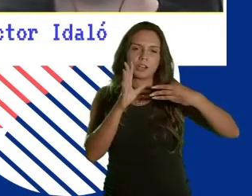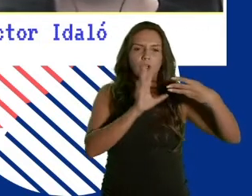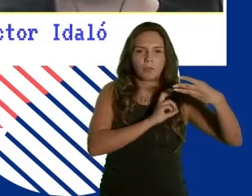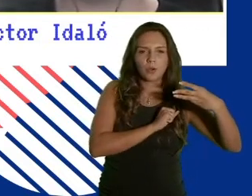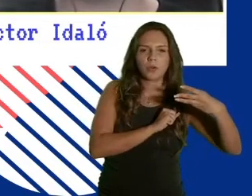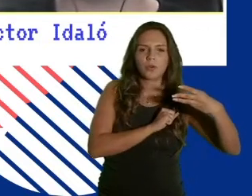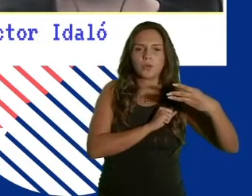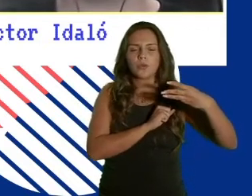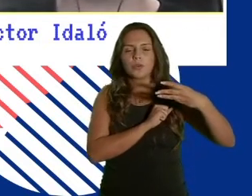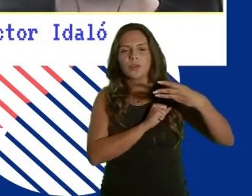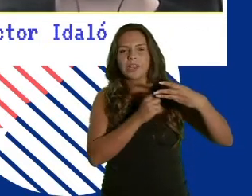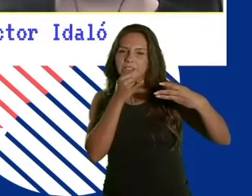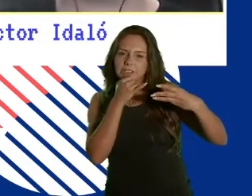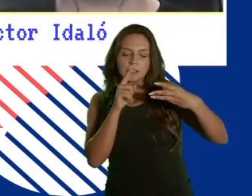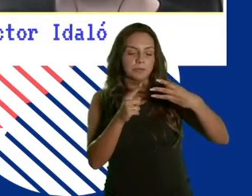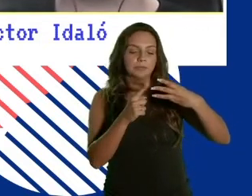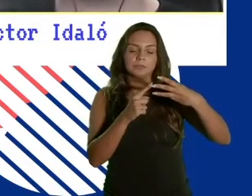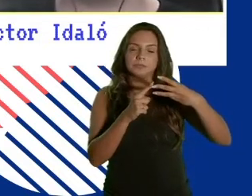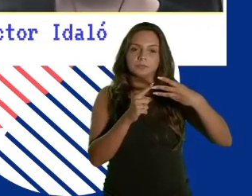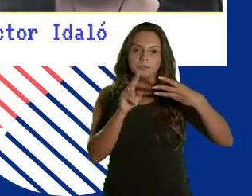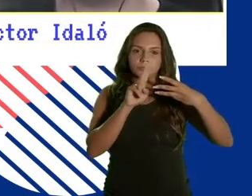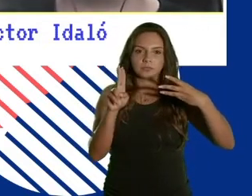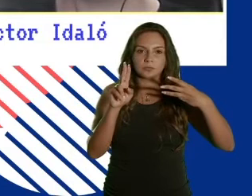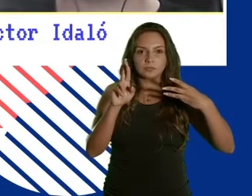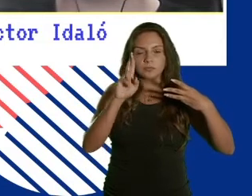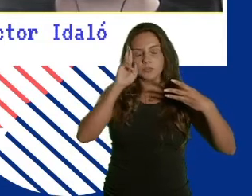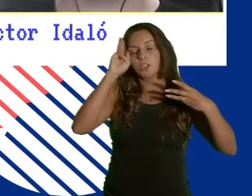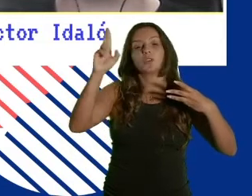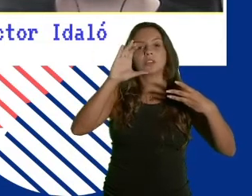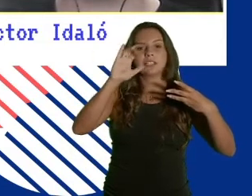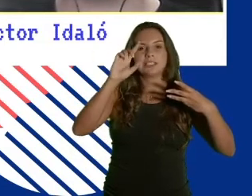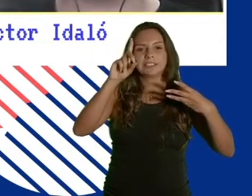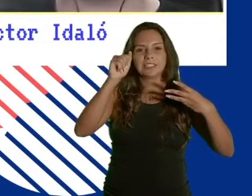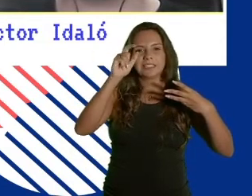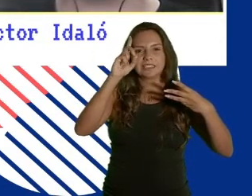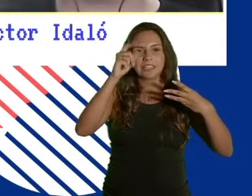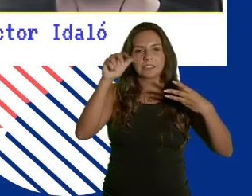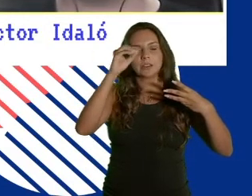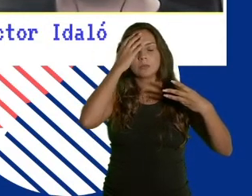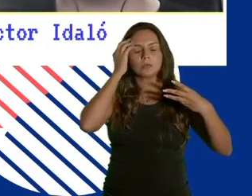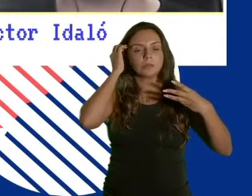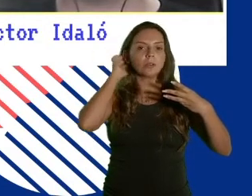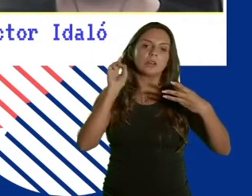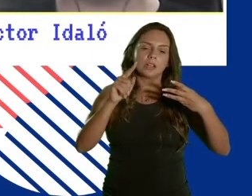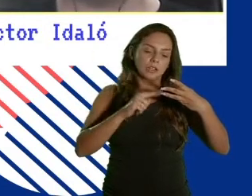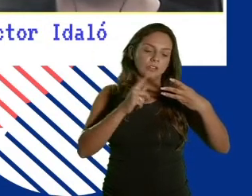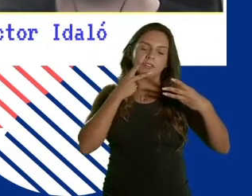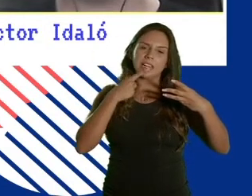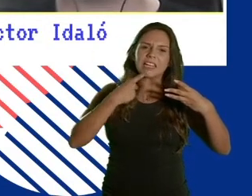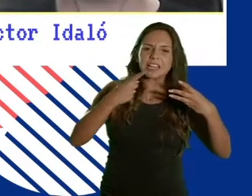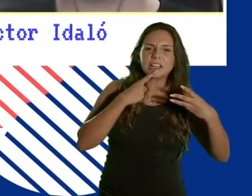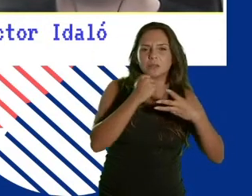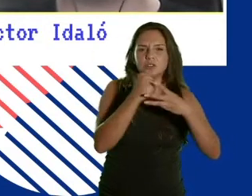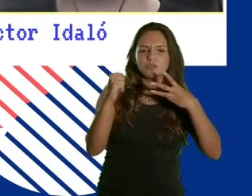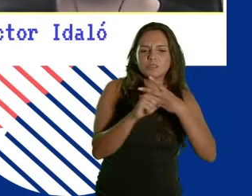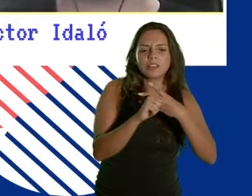e desilusão. A segunda chama Senhor Cidadão, que é a respeito de críticas